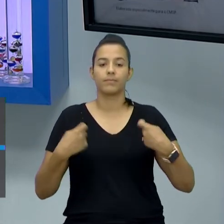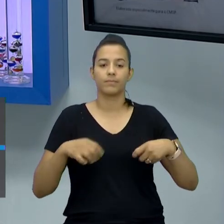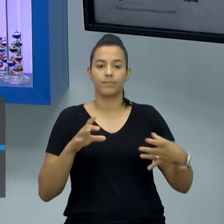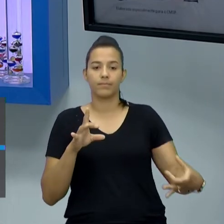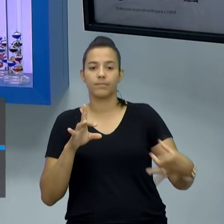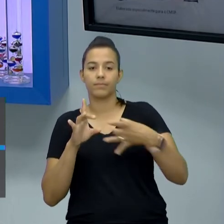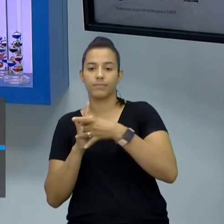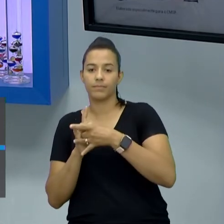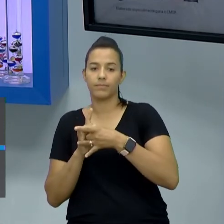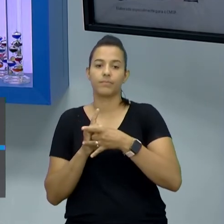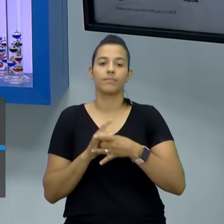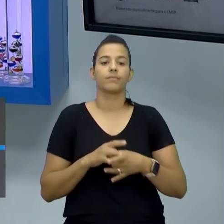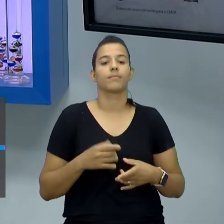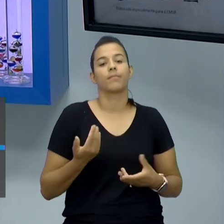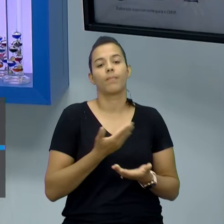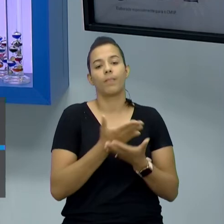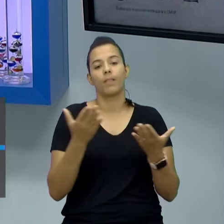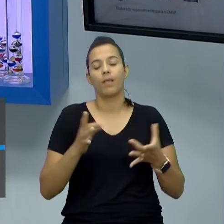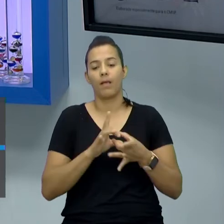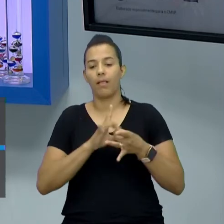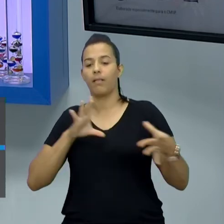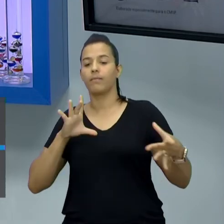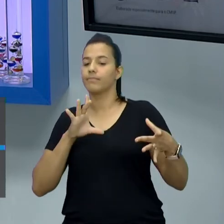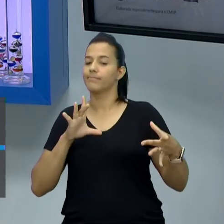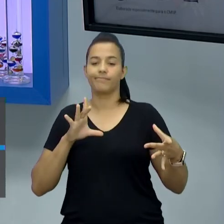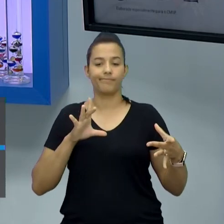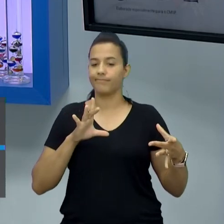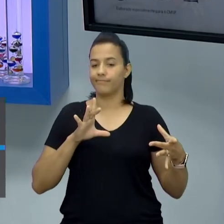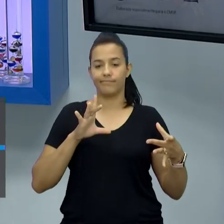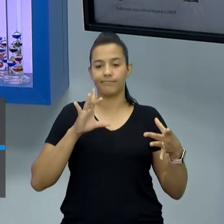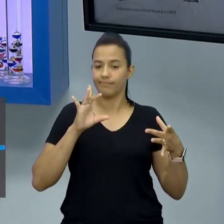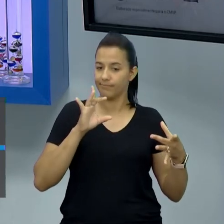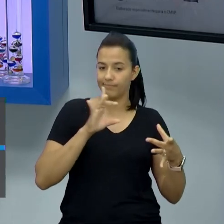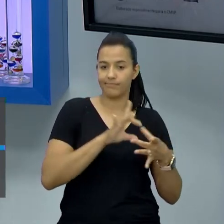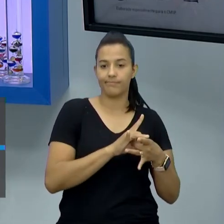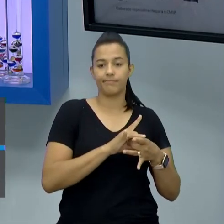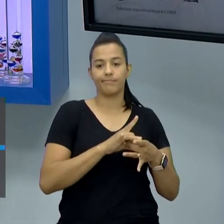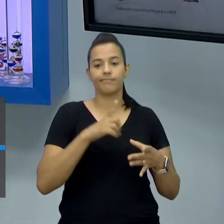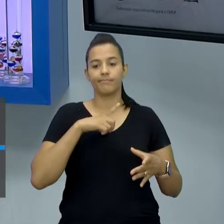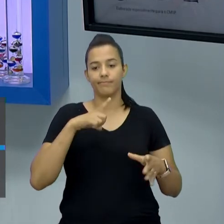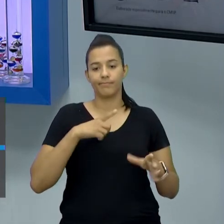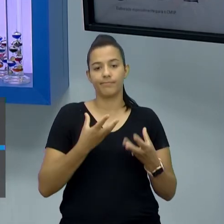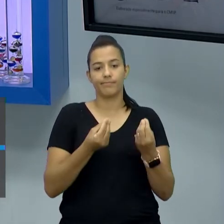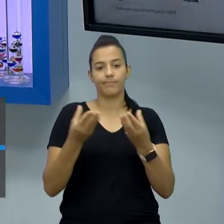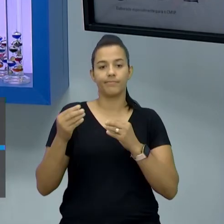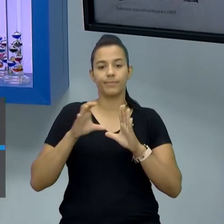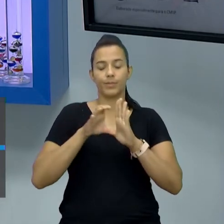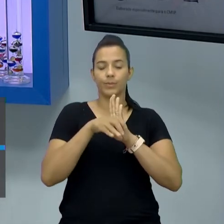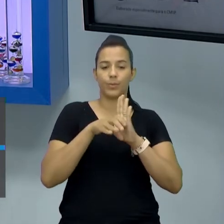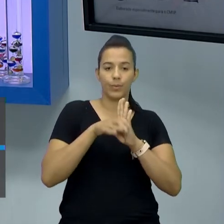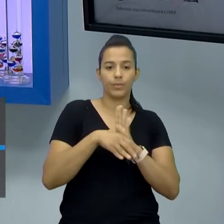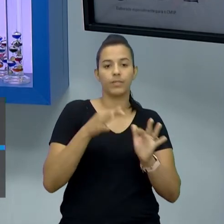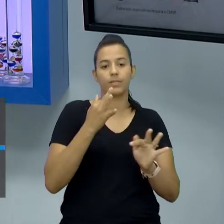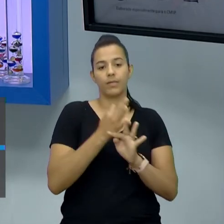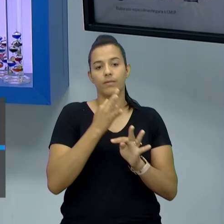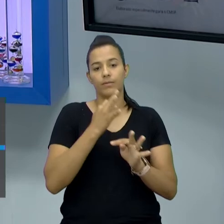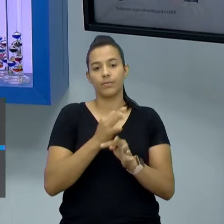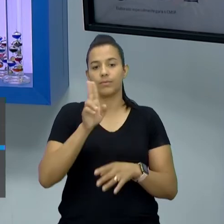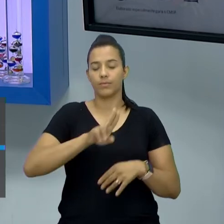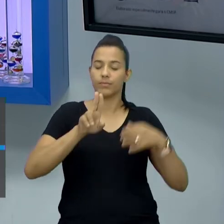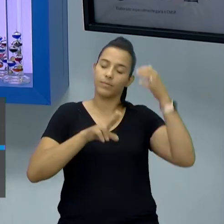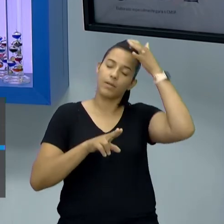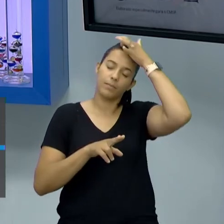aliado, né, no caso. Não tem como você desvincular uma coisa da outra. Ah, Giba, mas tem muitos conceitos da física que eu consigo explicar sem usar a